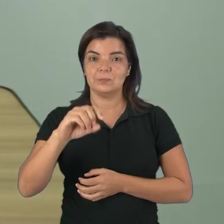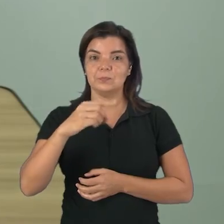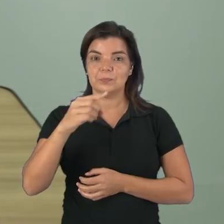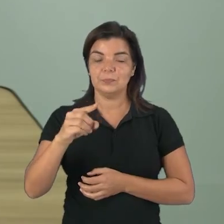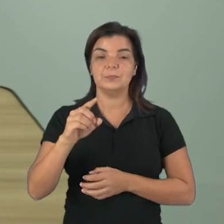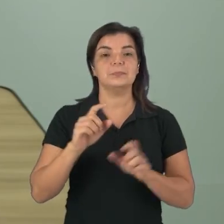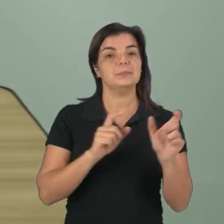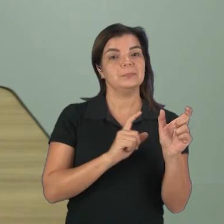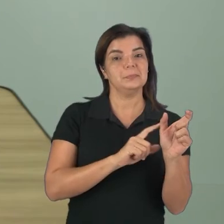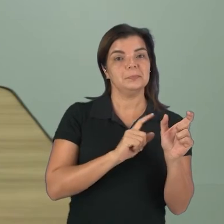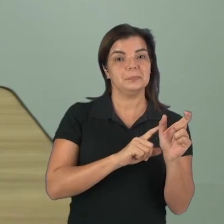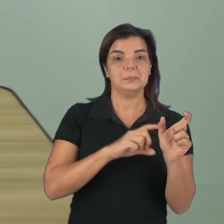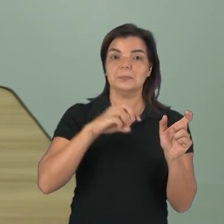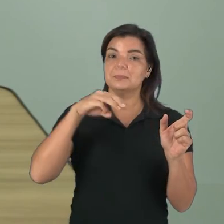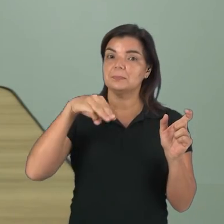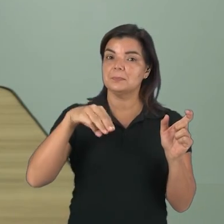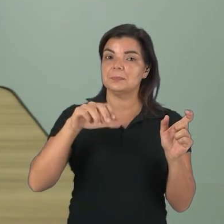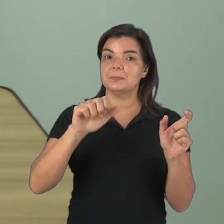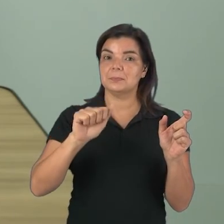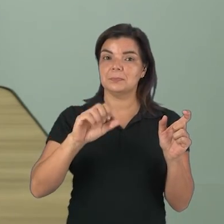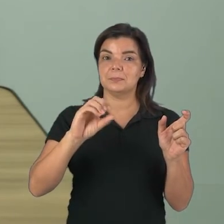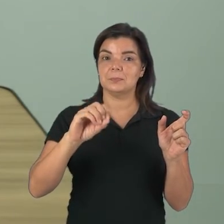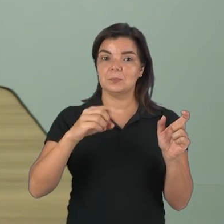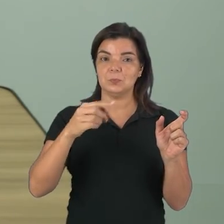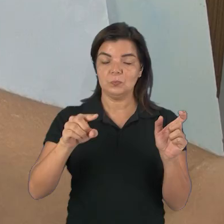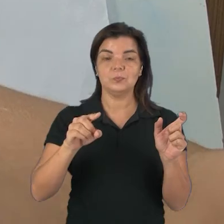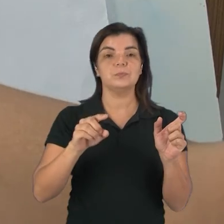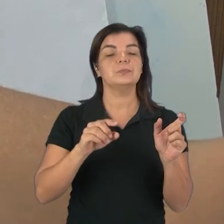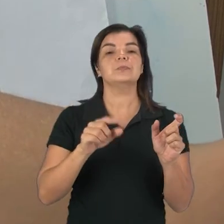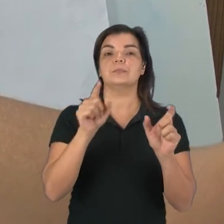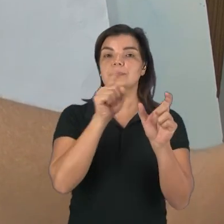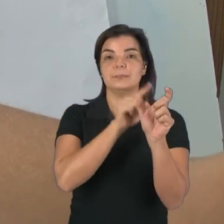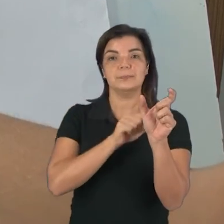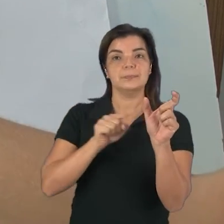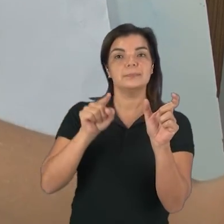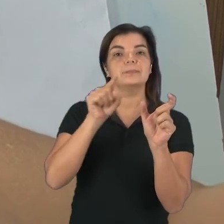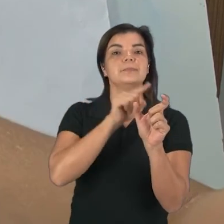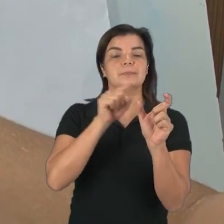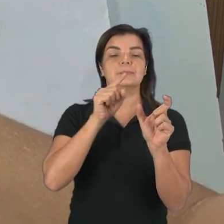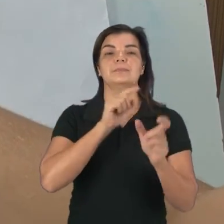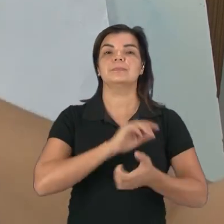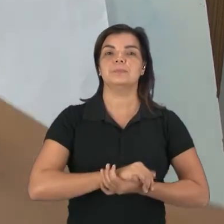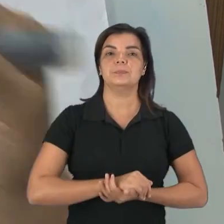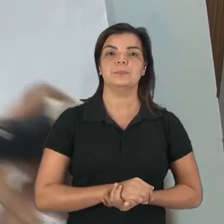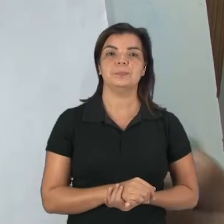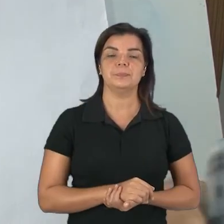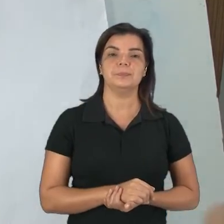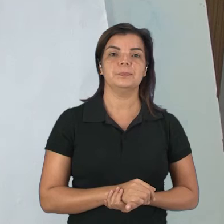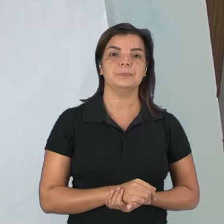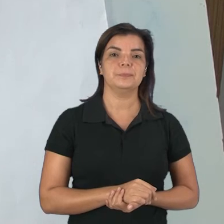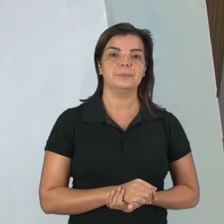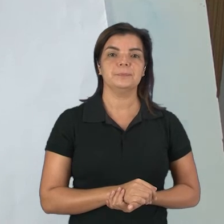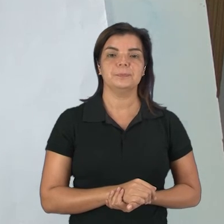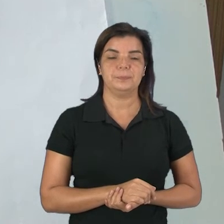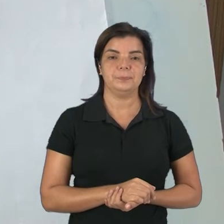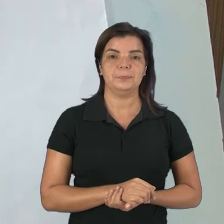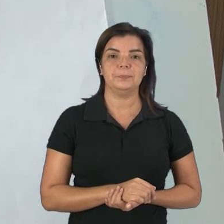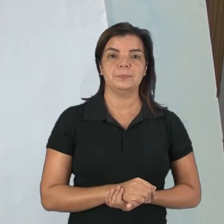palavra mão vamos circular a palavra a mão